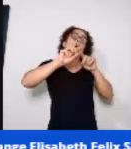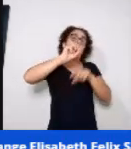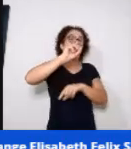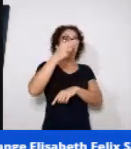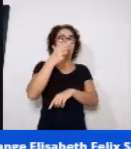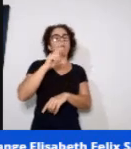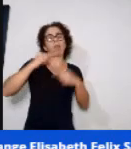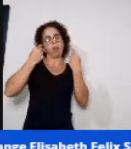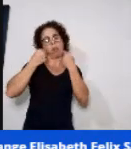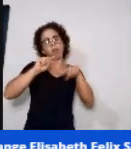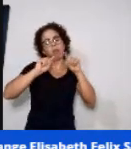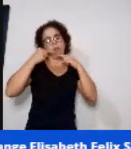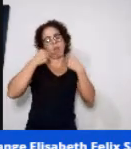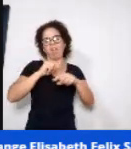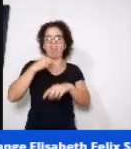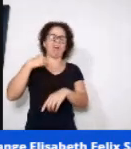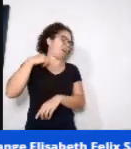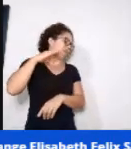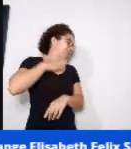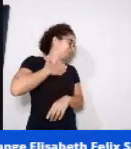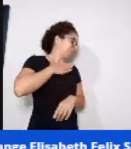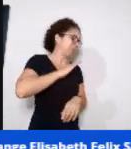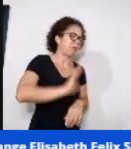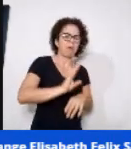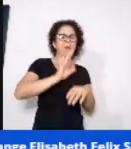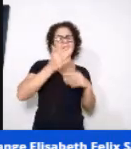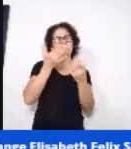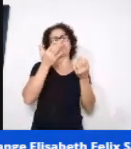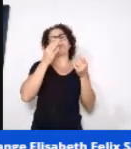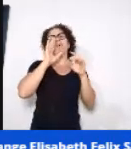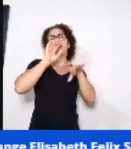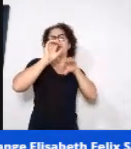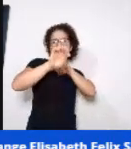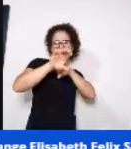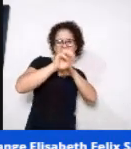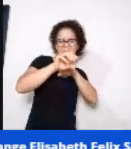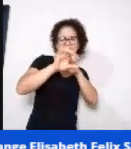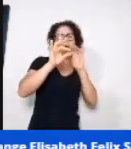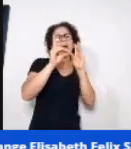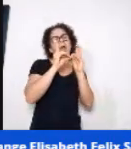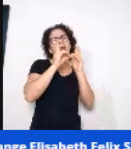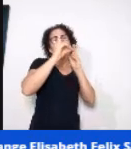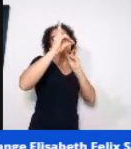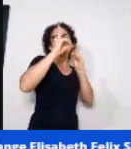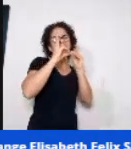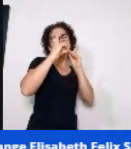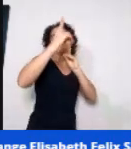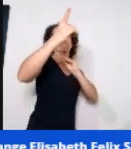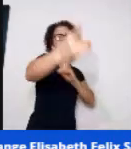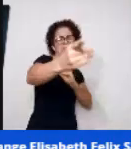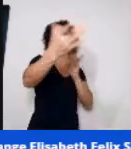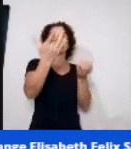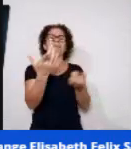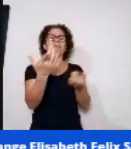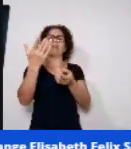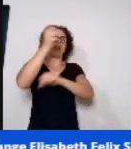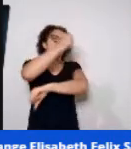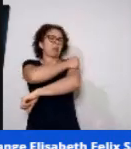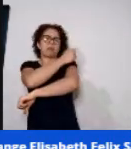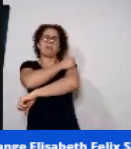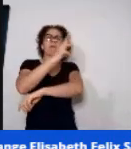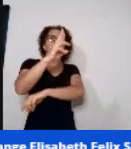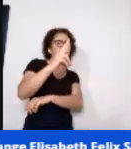assim à distância. Ai, não, tá muito chato, os alunos não me respondem. Parece que eu estou dando aula sozinho. Tá. O que